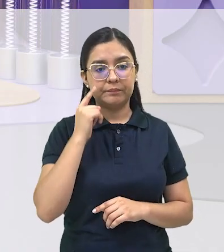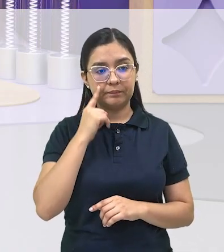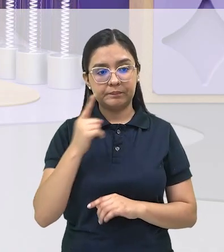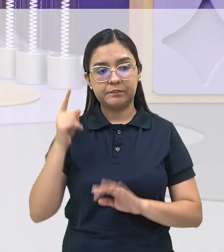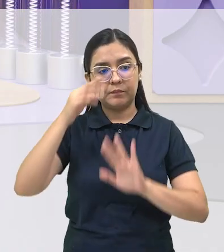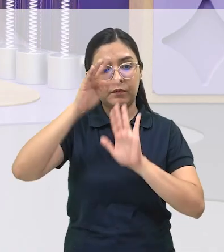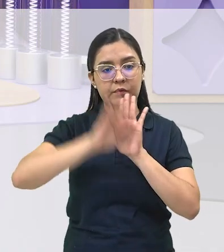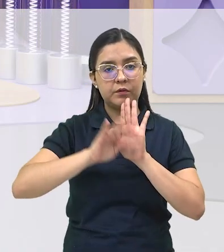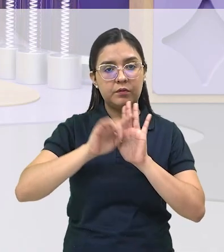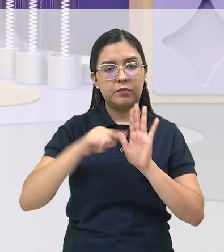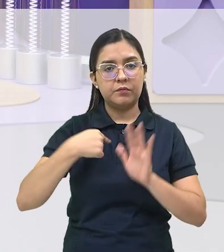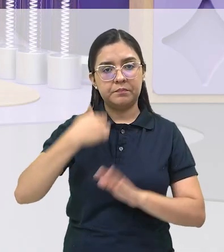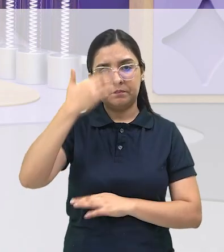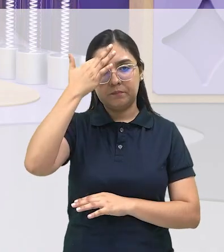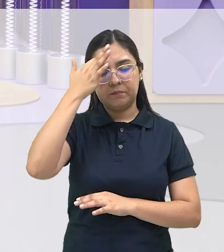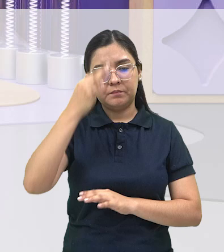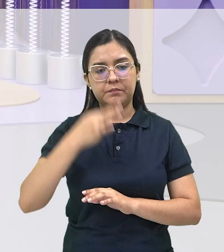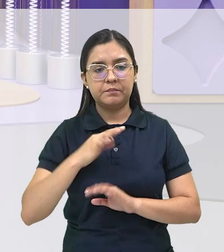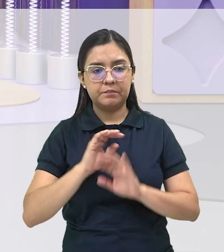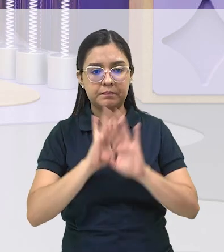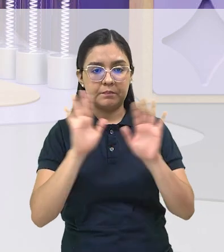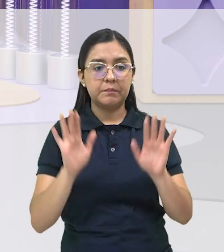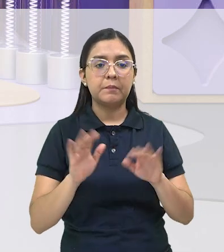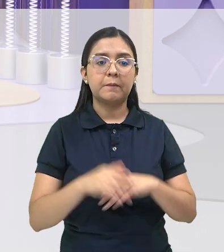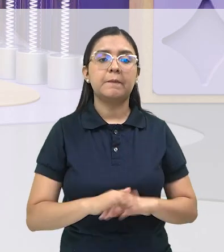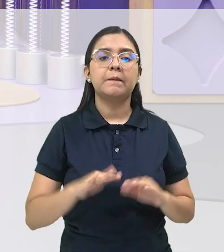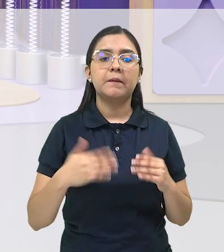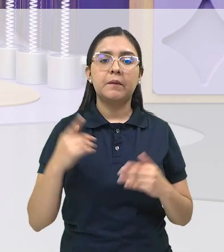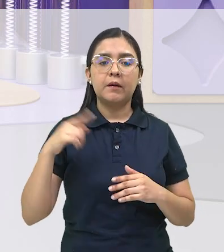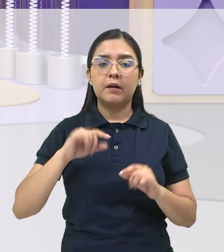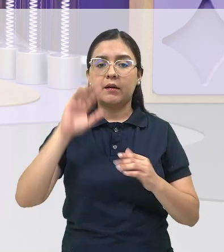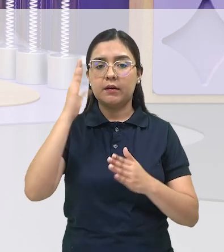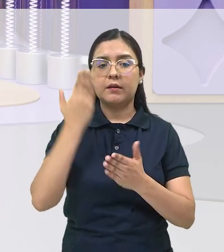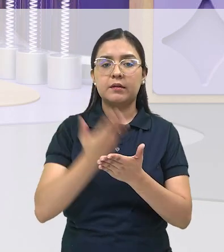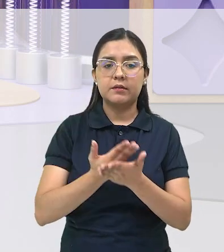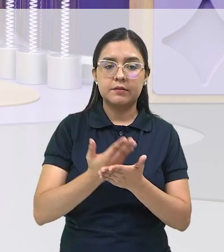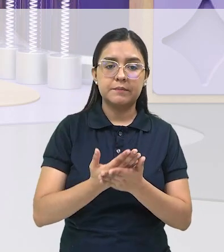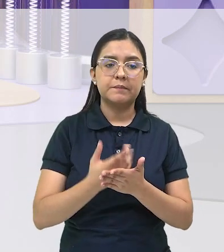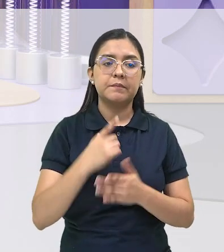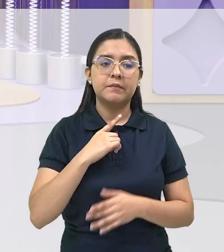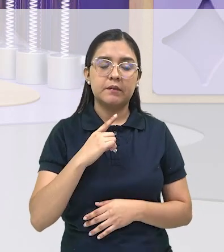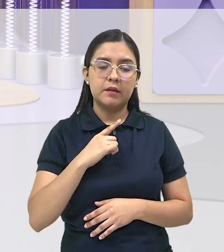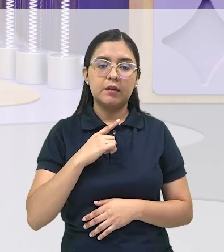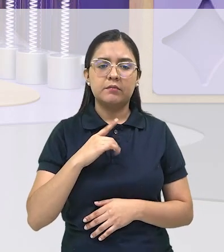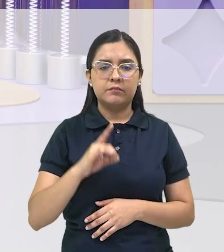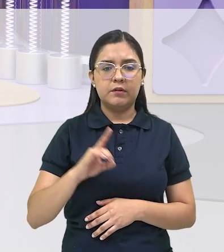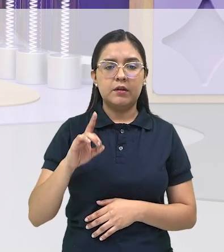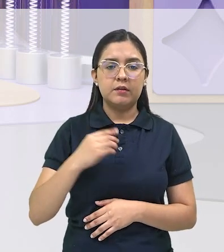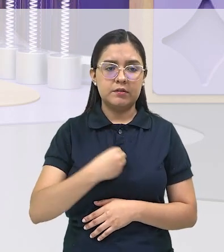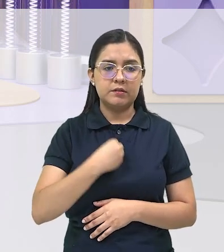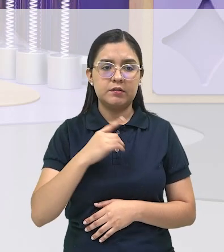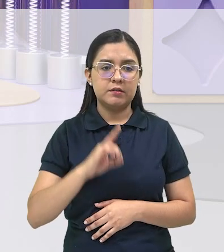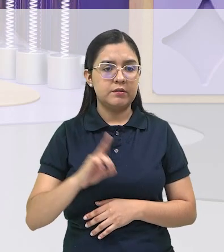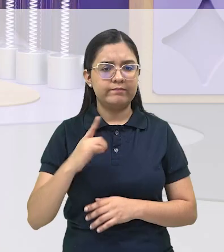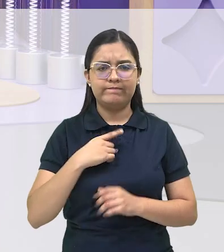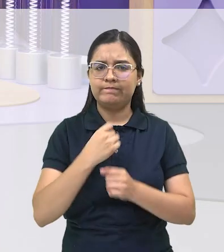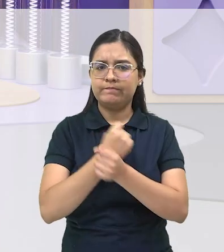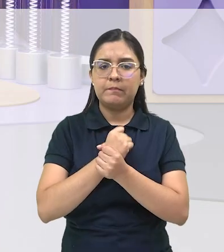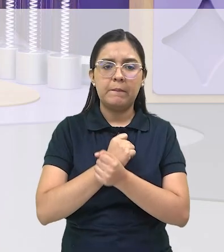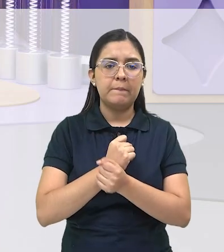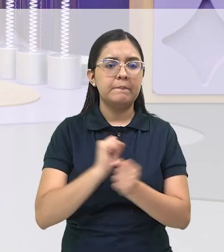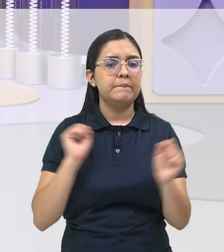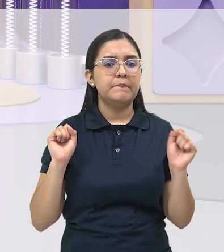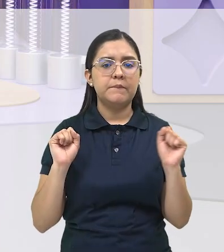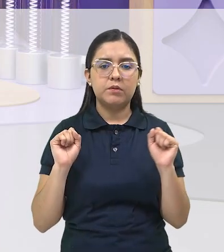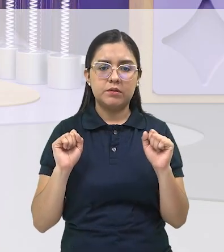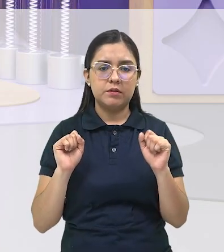nos ajudar a entender melhor. O agnosticismo é a crença de que a existência de Deus é impossível de